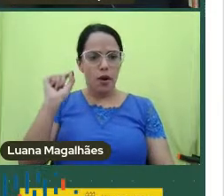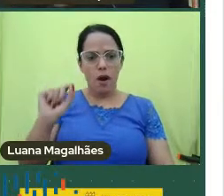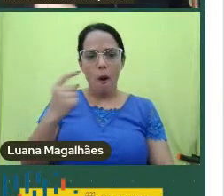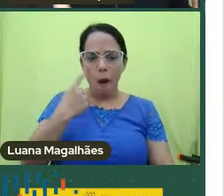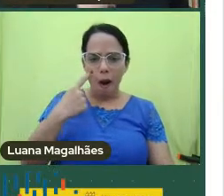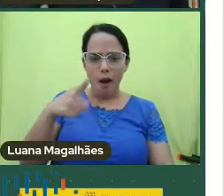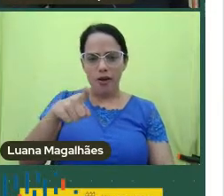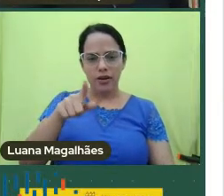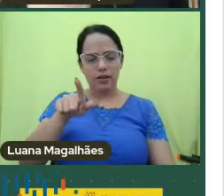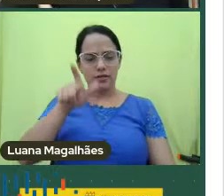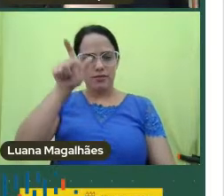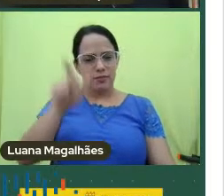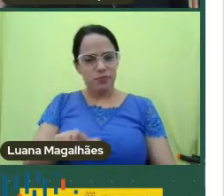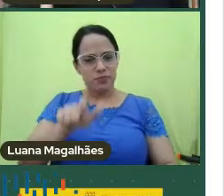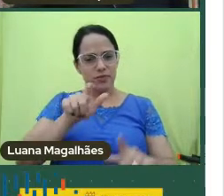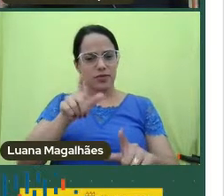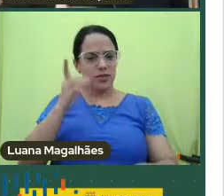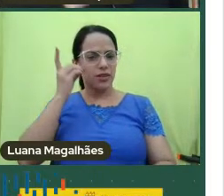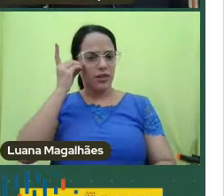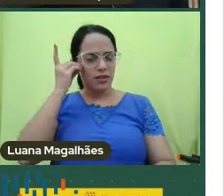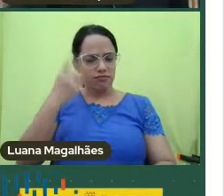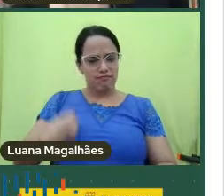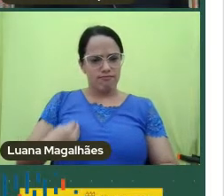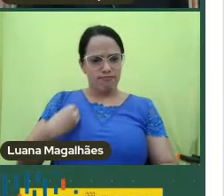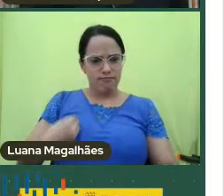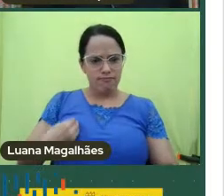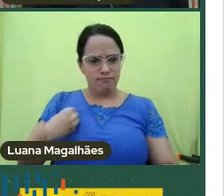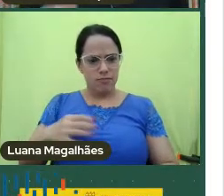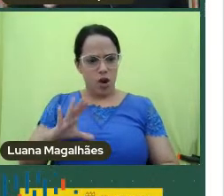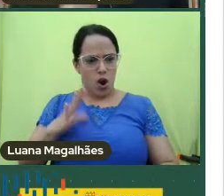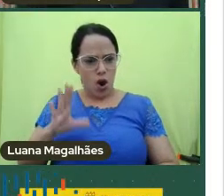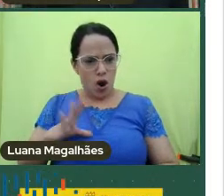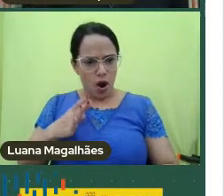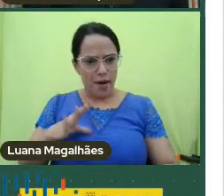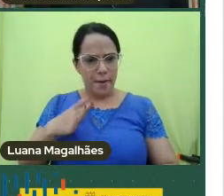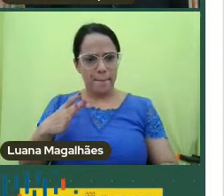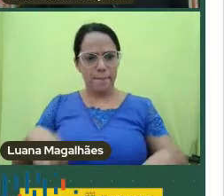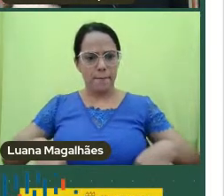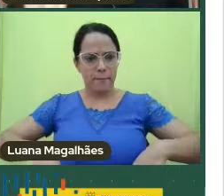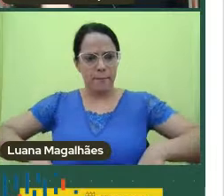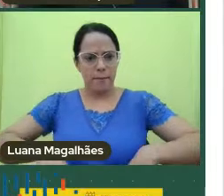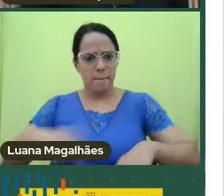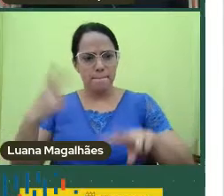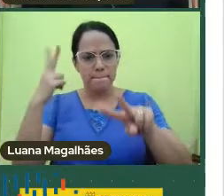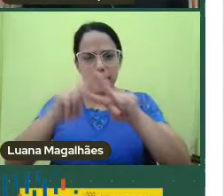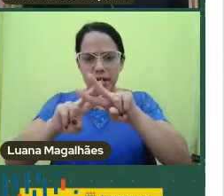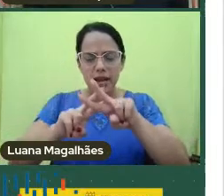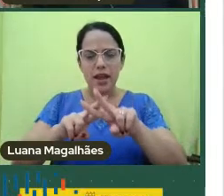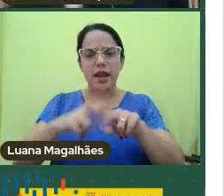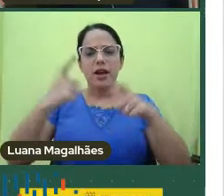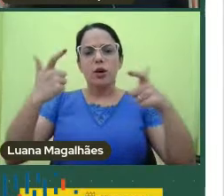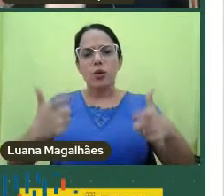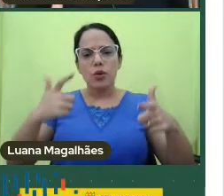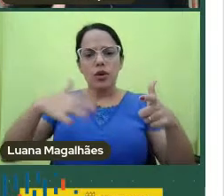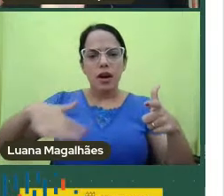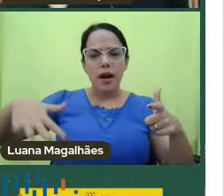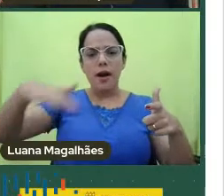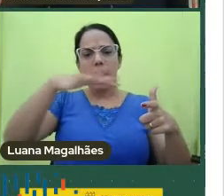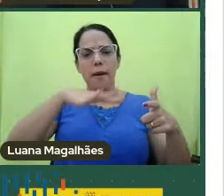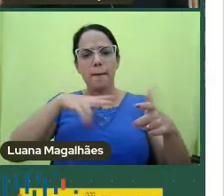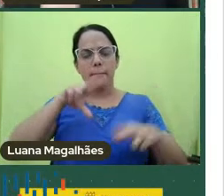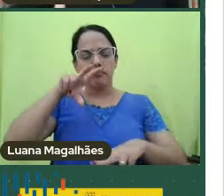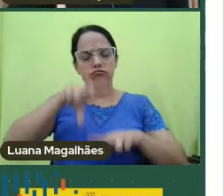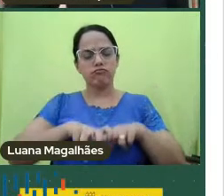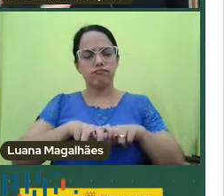como ela é, né, como ela está presente, ela está corajosa, mesmo presa, mesmo no ambiente militar, mas ela está